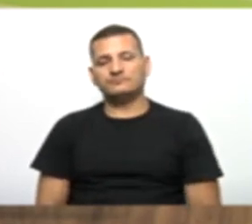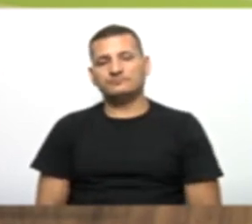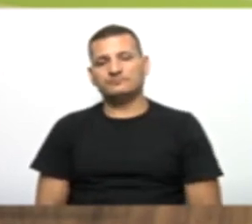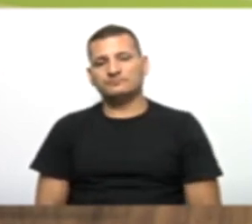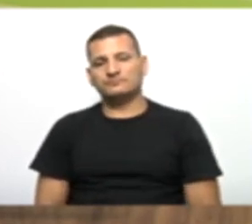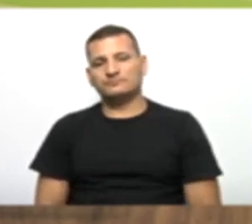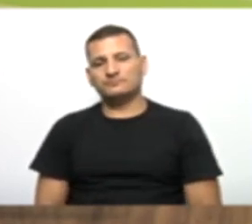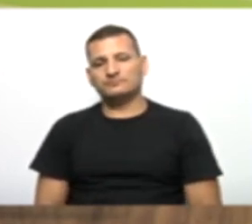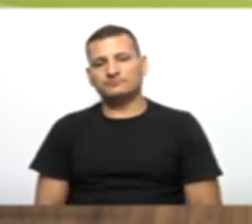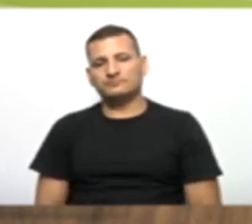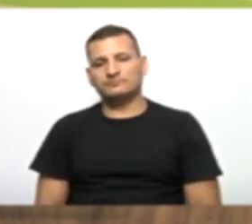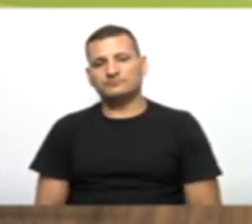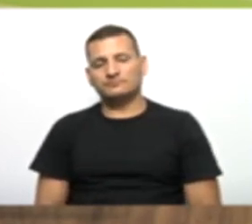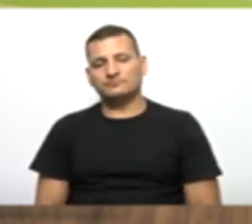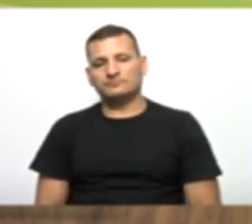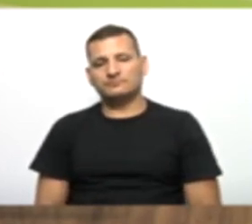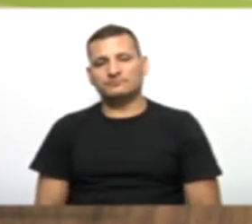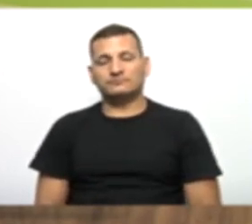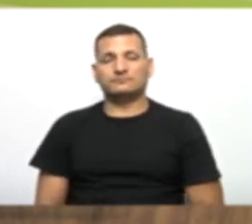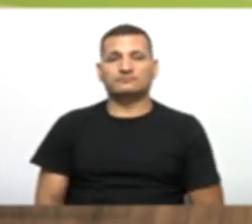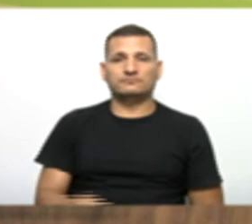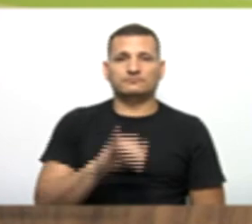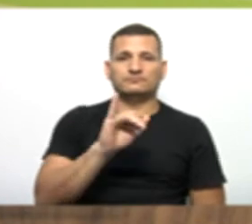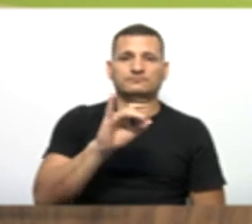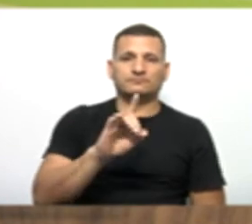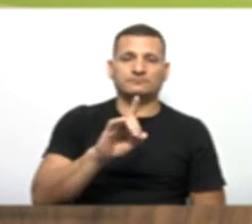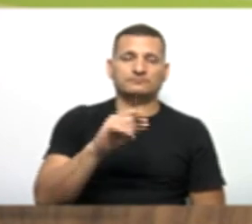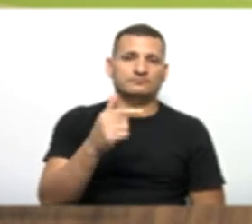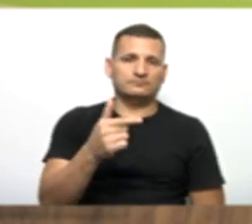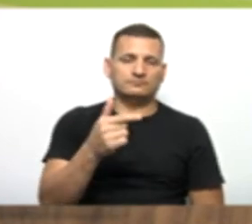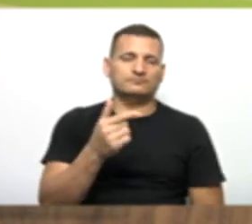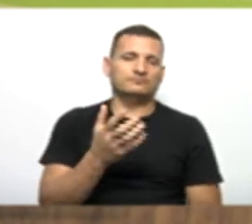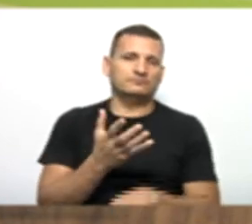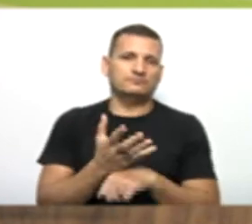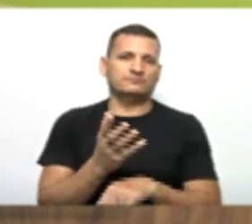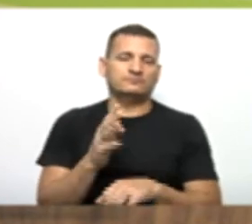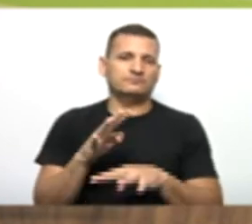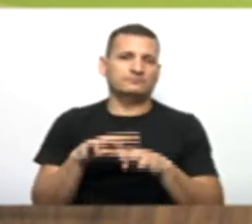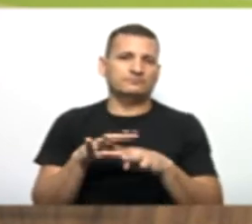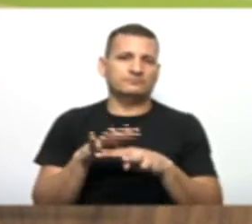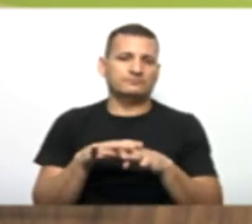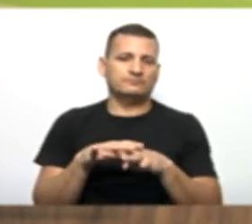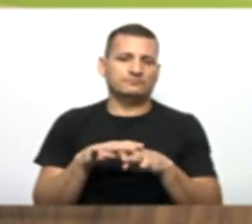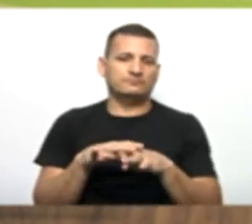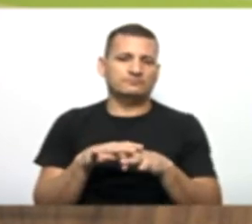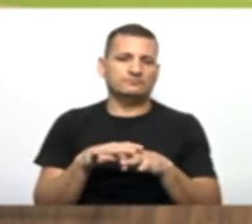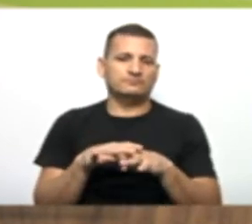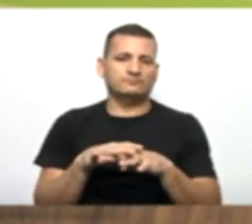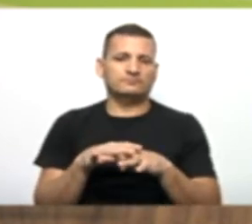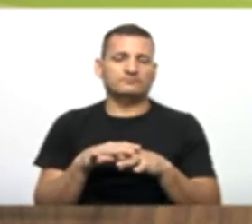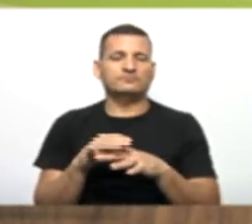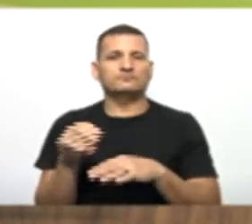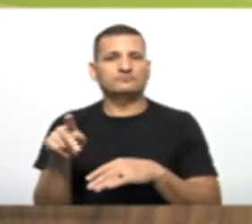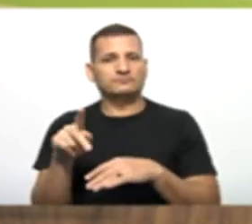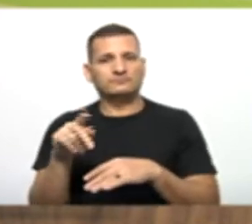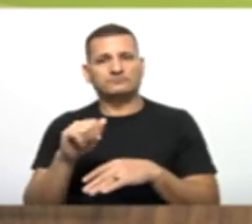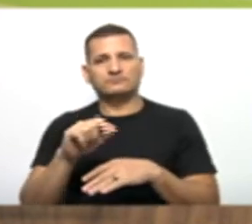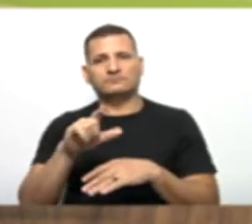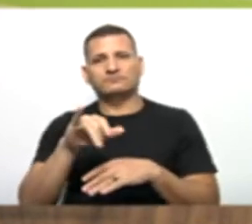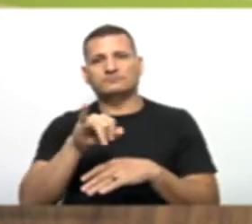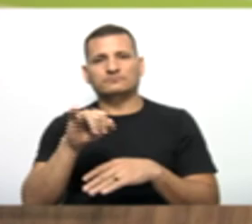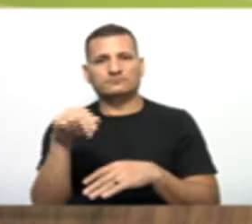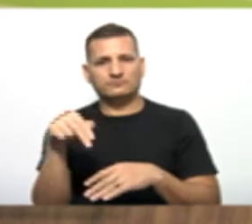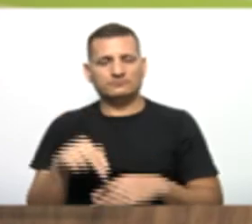claro, alterando o ID para 2, a disciplina matemática e deixando o mesmo professor Alisson. Muito